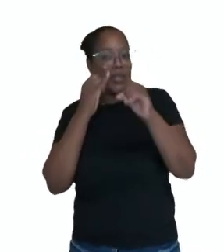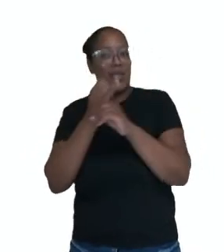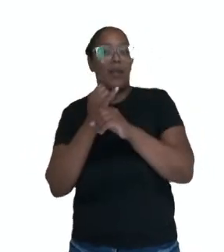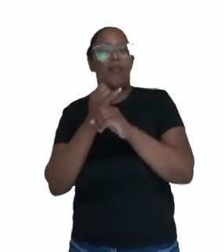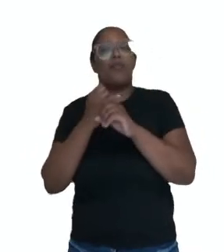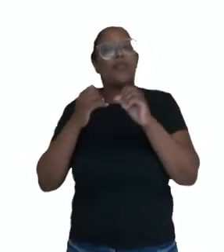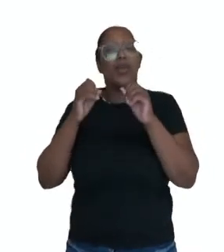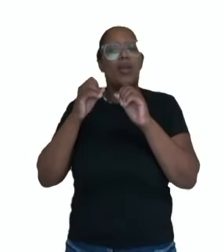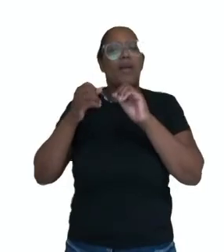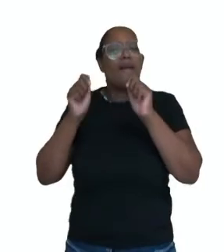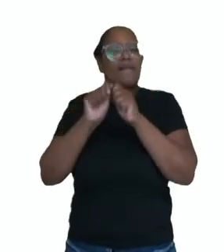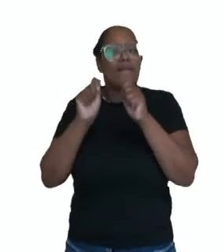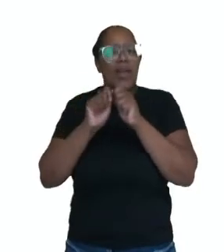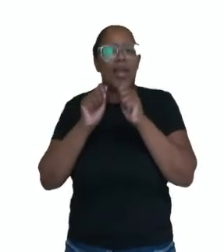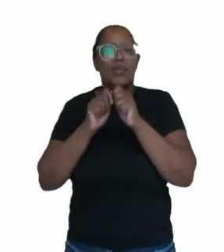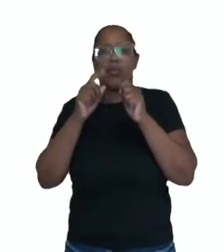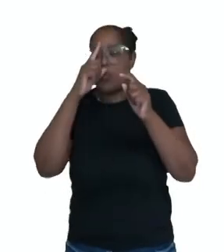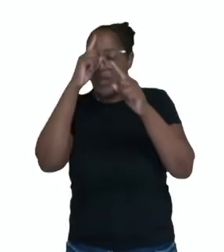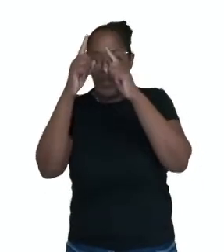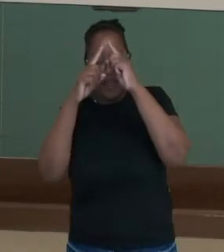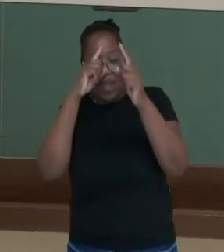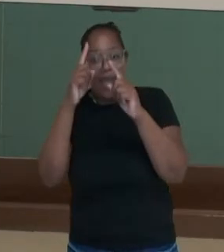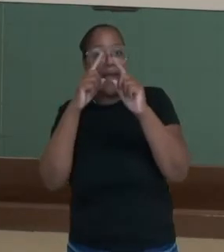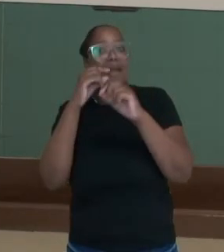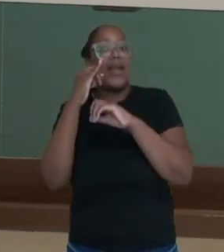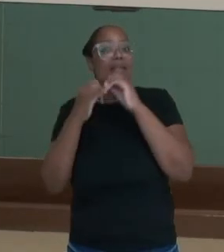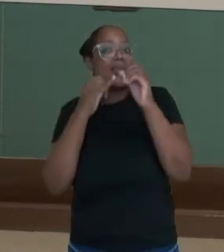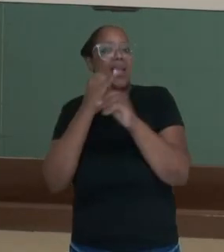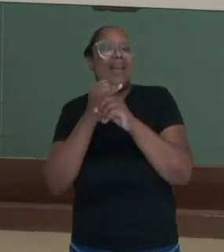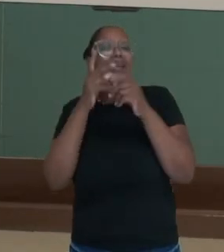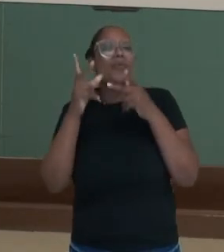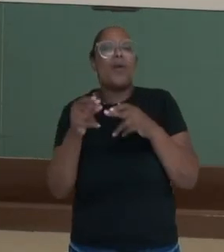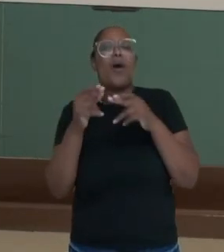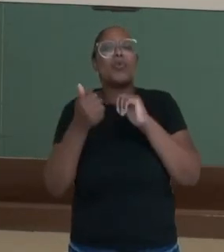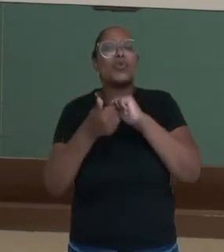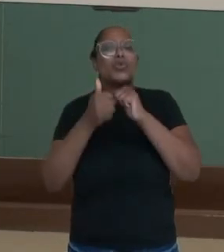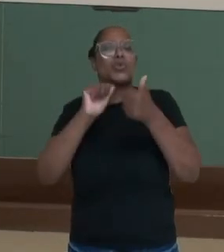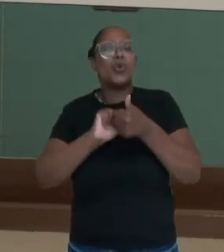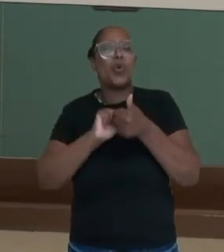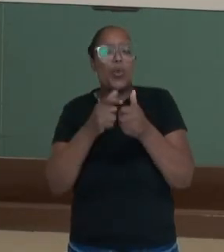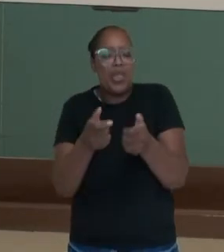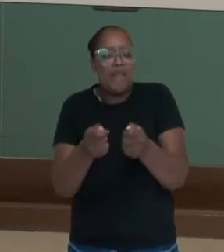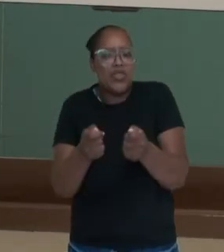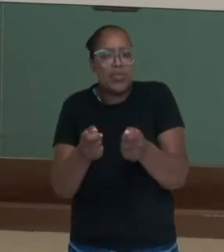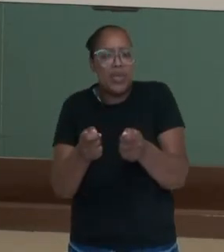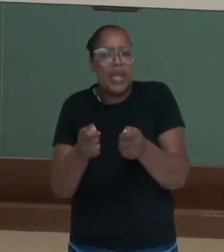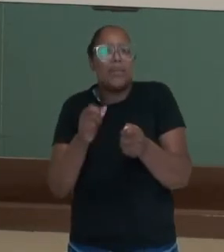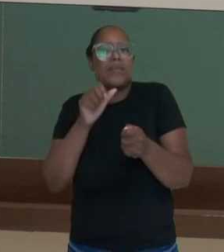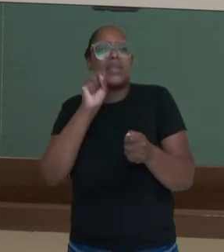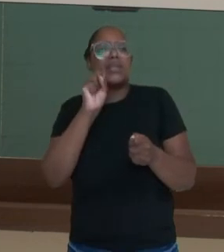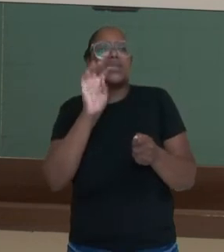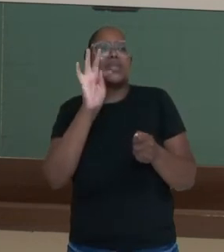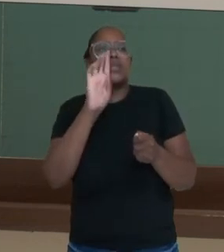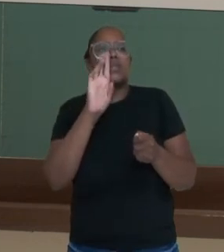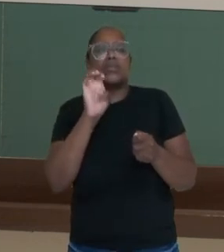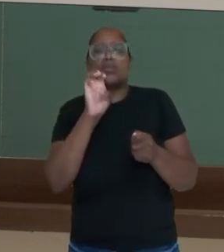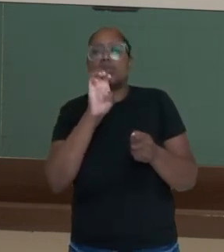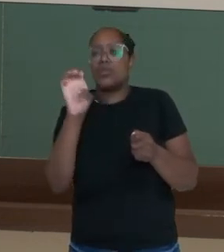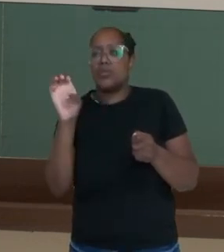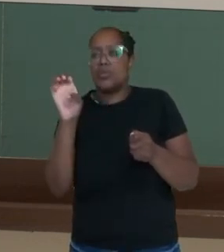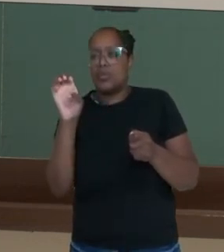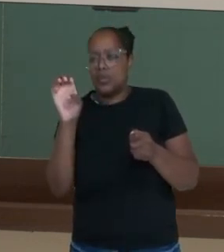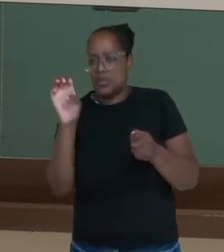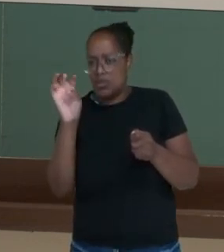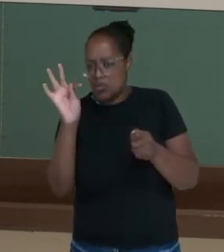desenvolvido um jogo naquele estilo Street Fighter, né? Talvez vocês conheçam, tá? Então, vocês vão